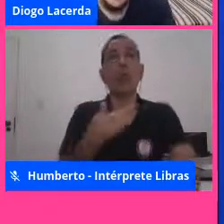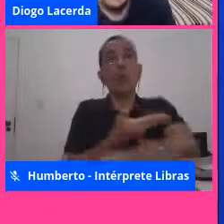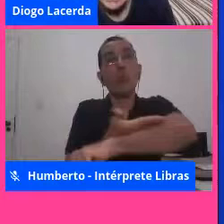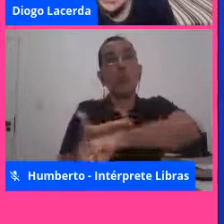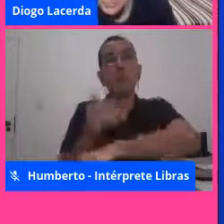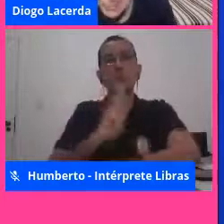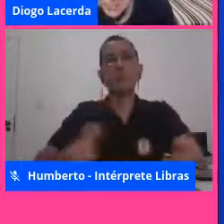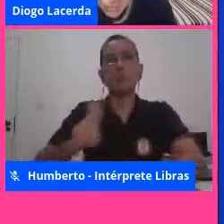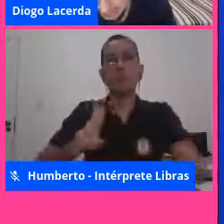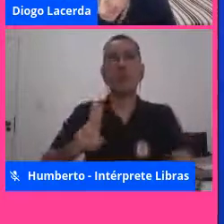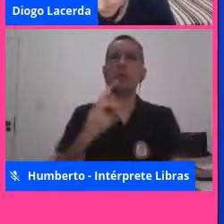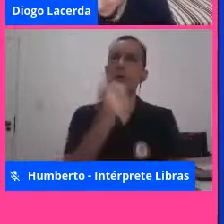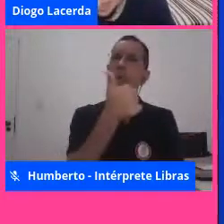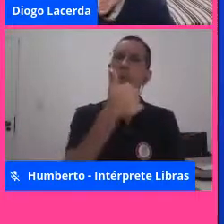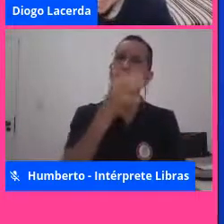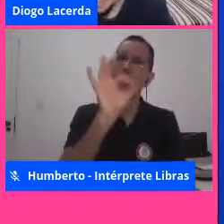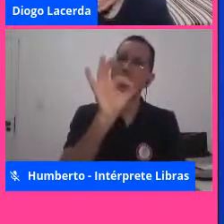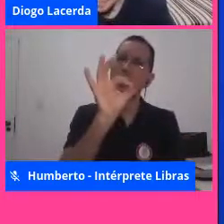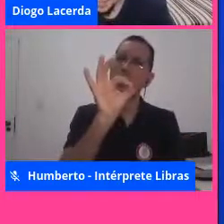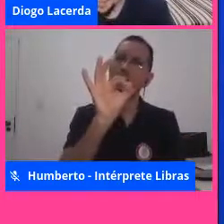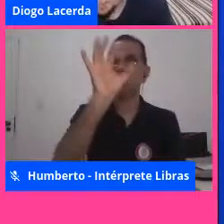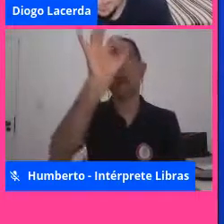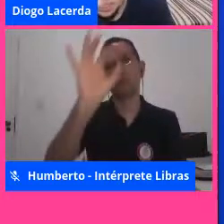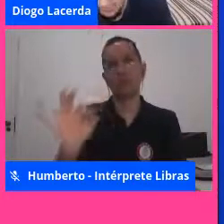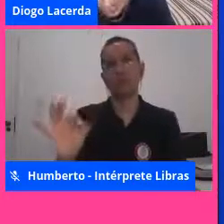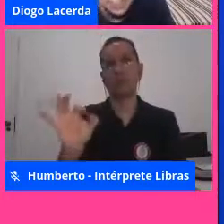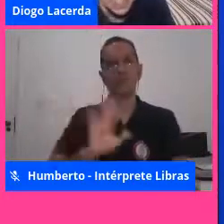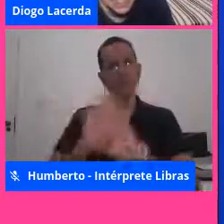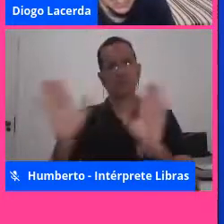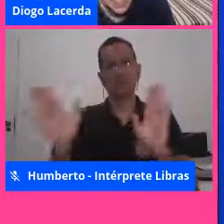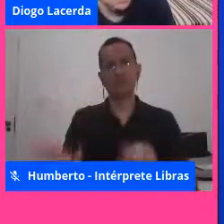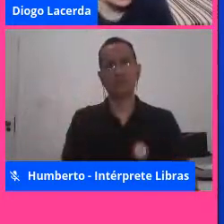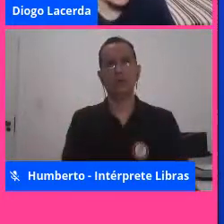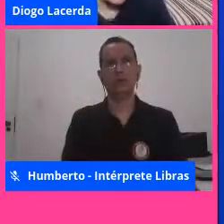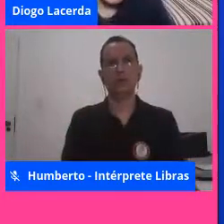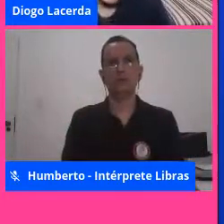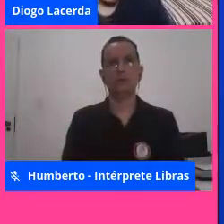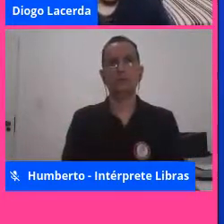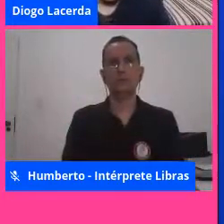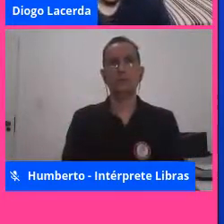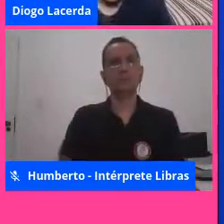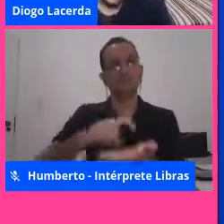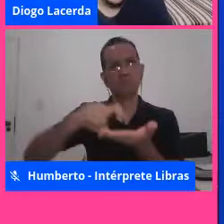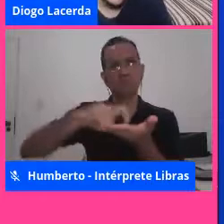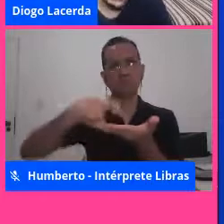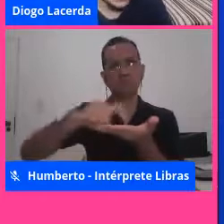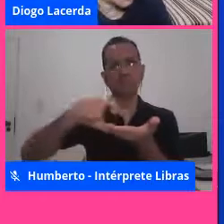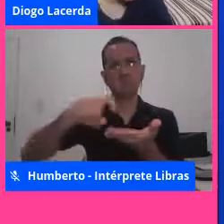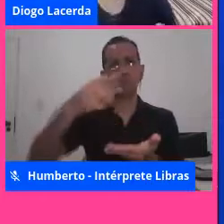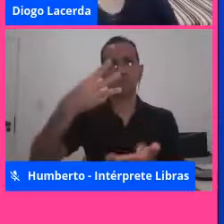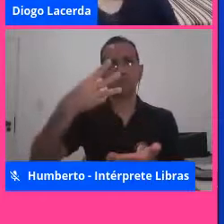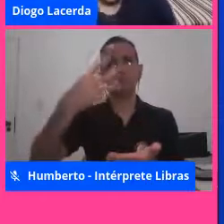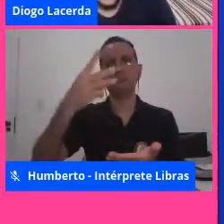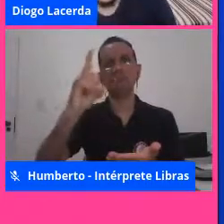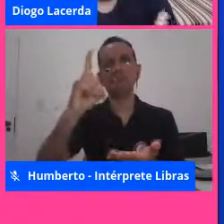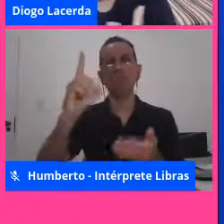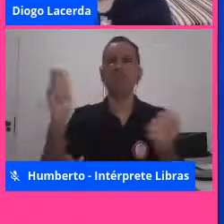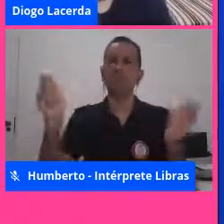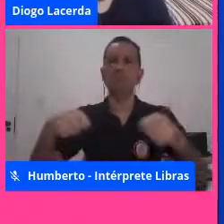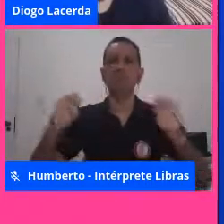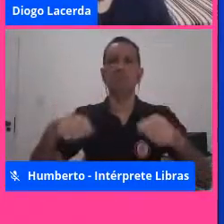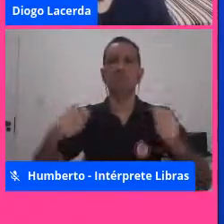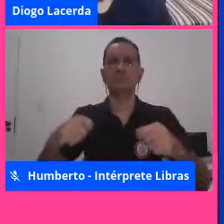que é mais que o suficiente para a gente poder imprimir, porque são peças que a gente não